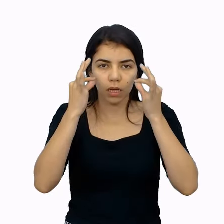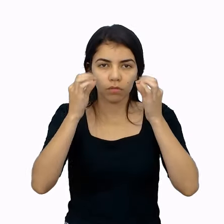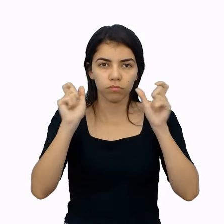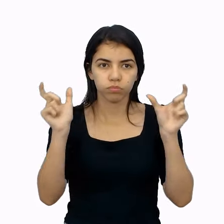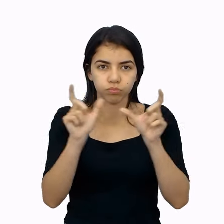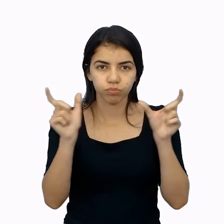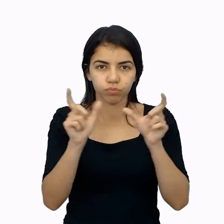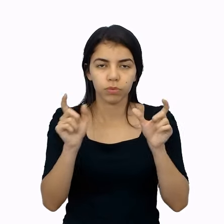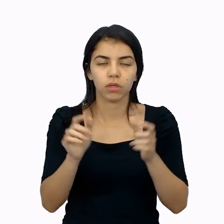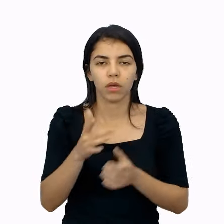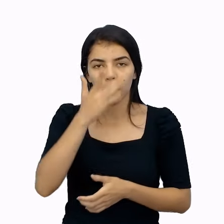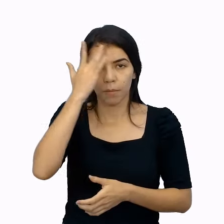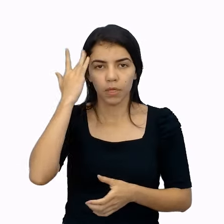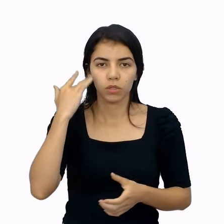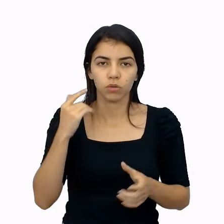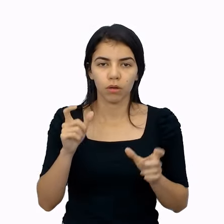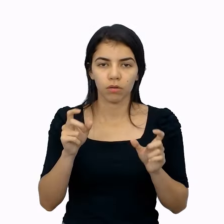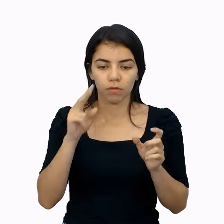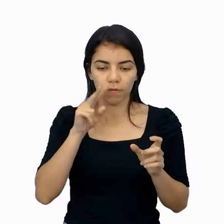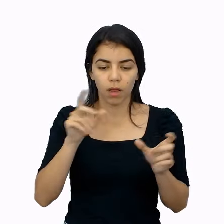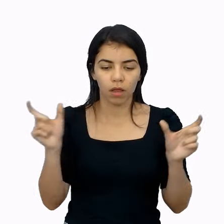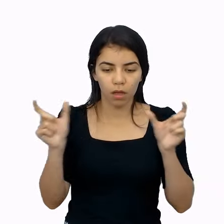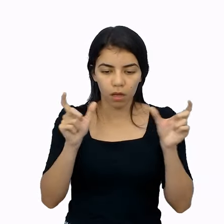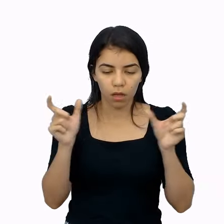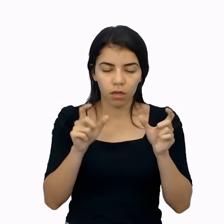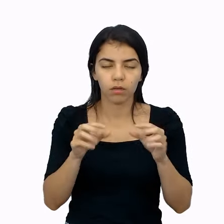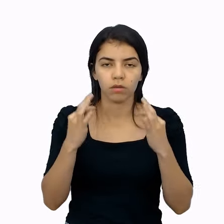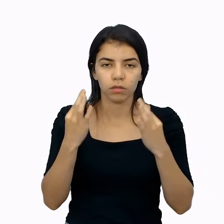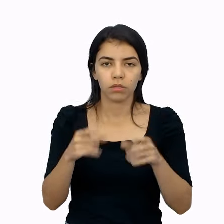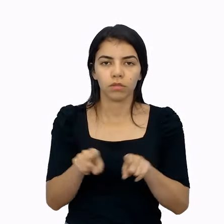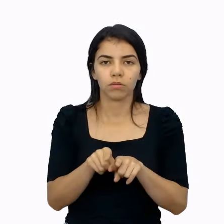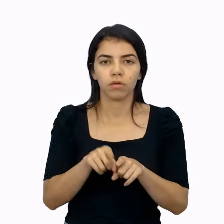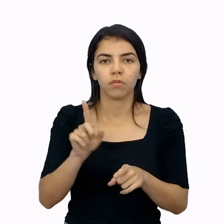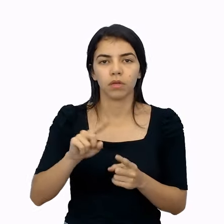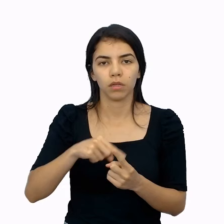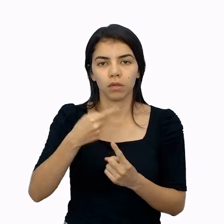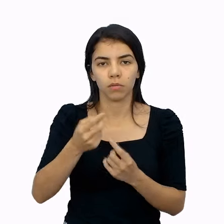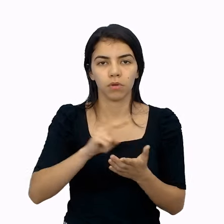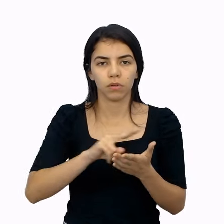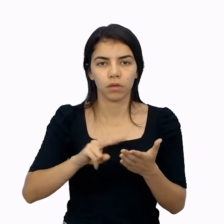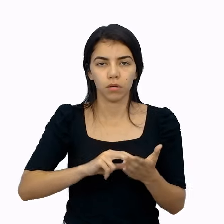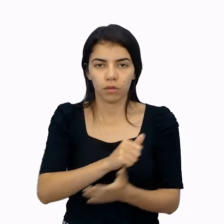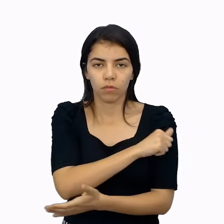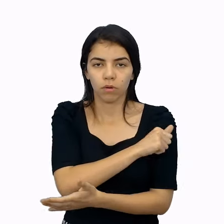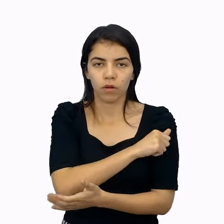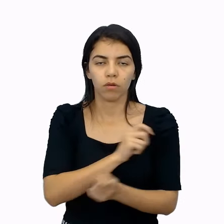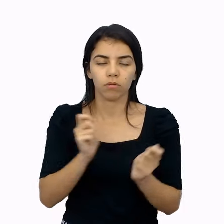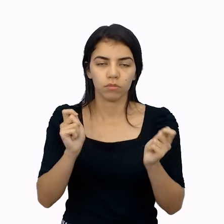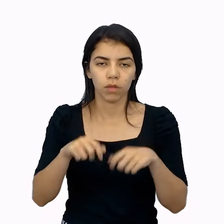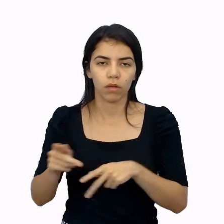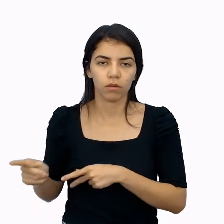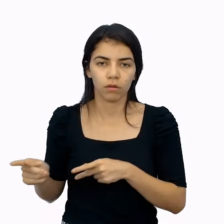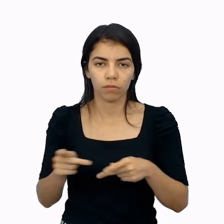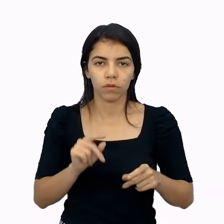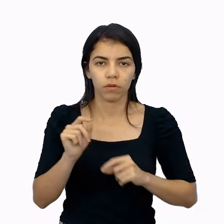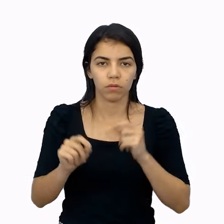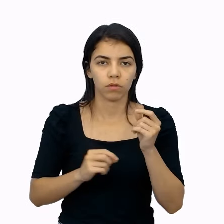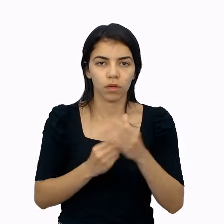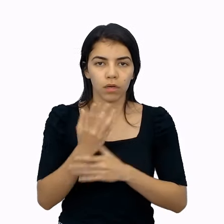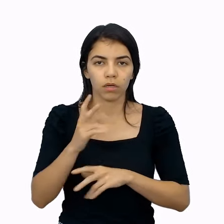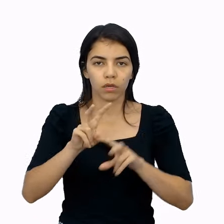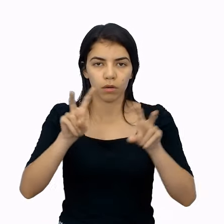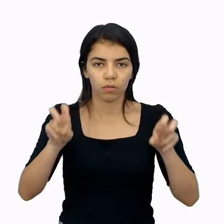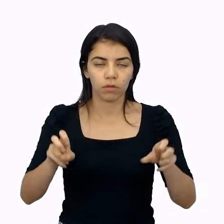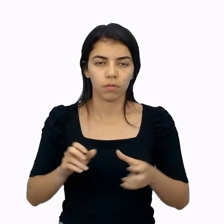que prenda a atenção do leitor. Então, depois da leitura, os estudantes também são convidados a fazer aí essa